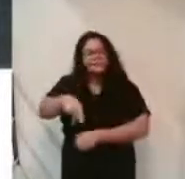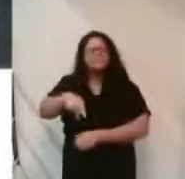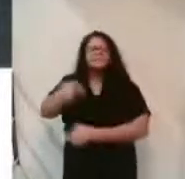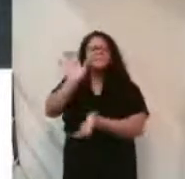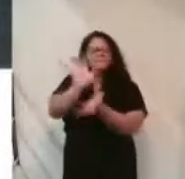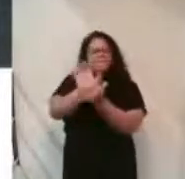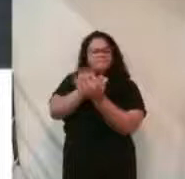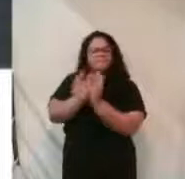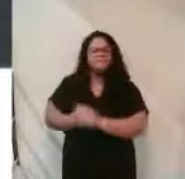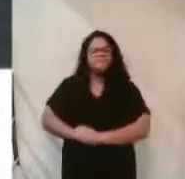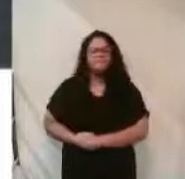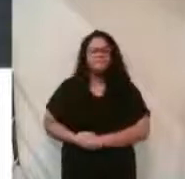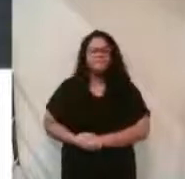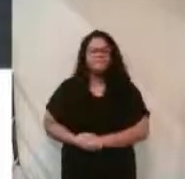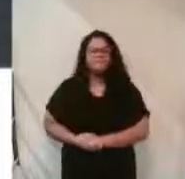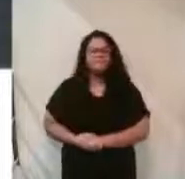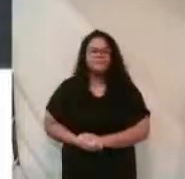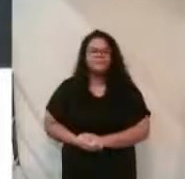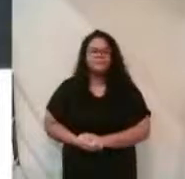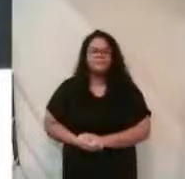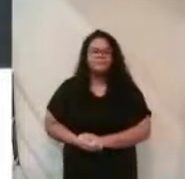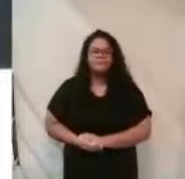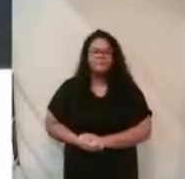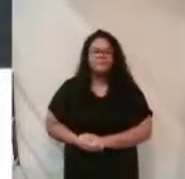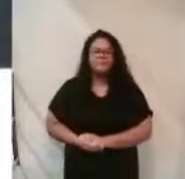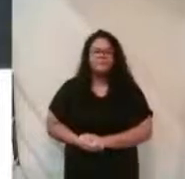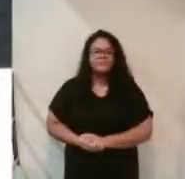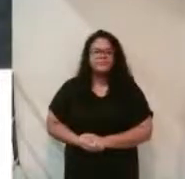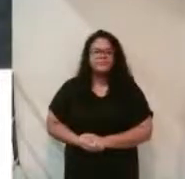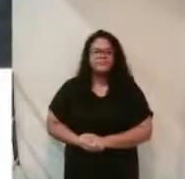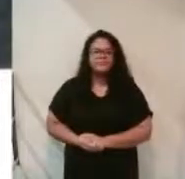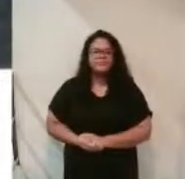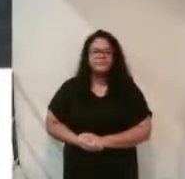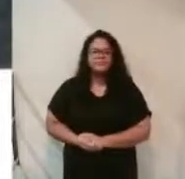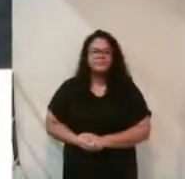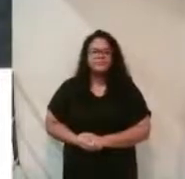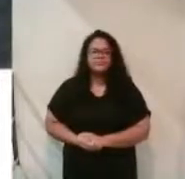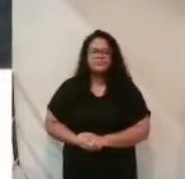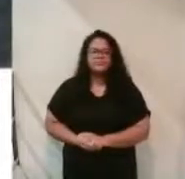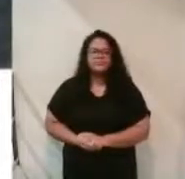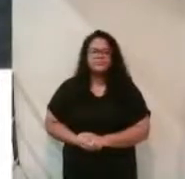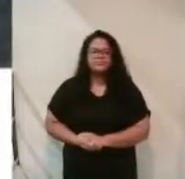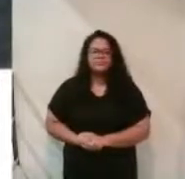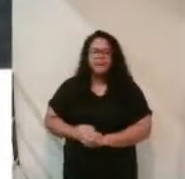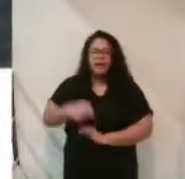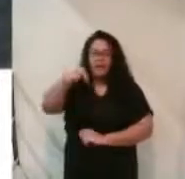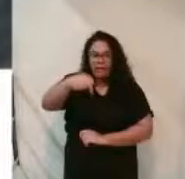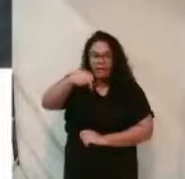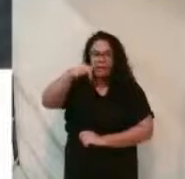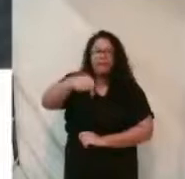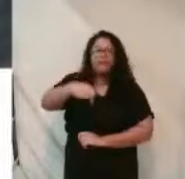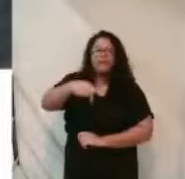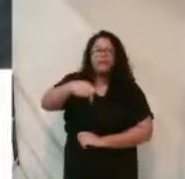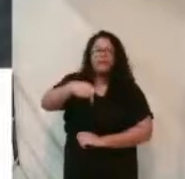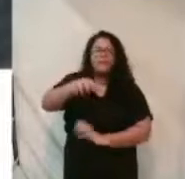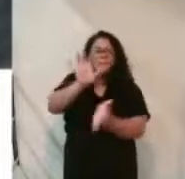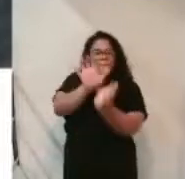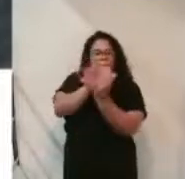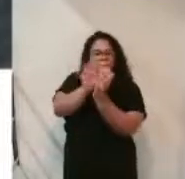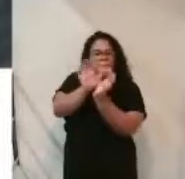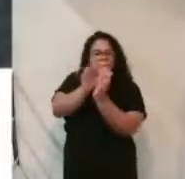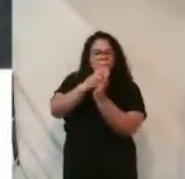dados superestimados, ou subestimados, perdão, gera 12 mil toneladas dia de resíduo.